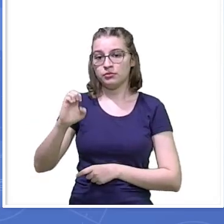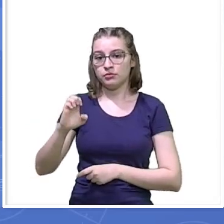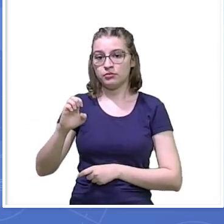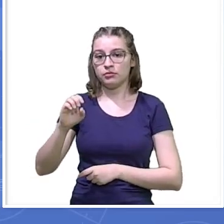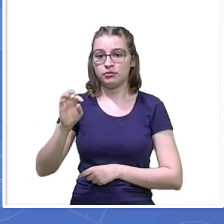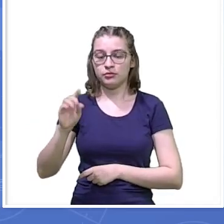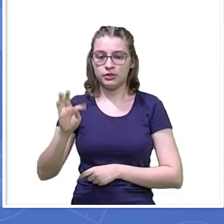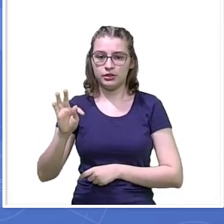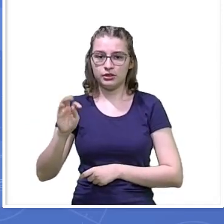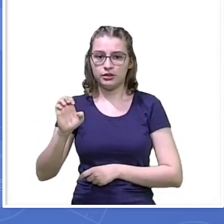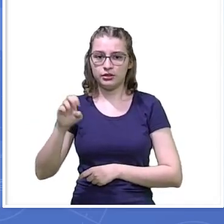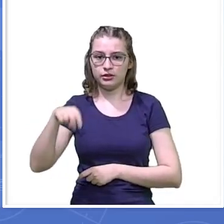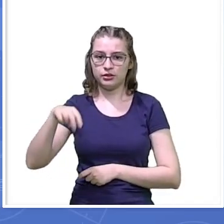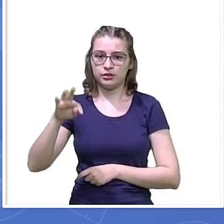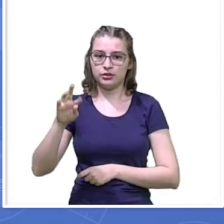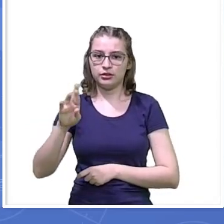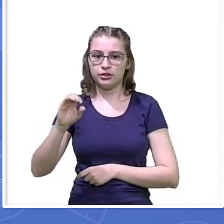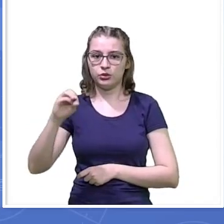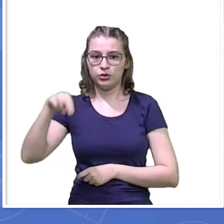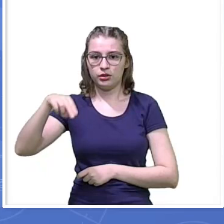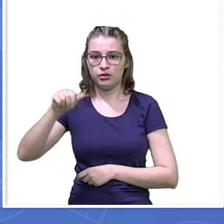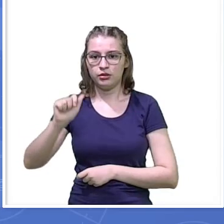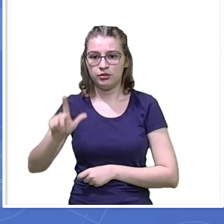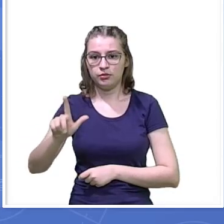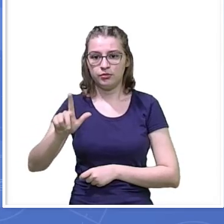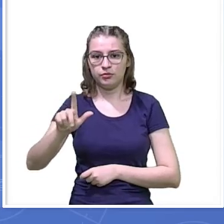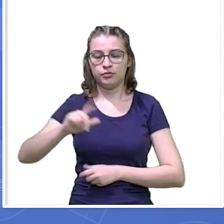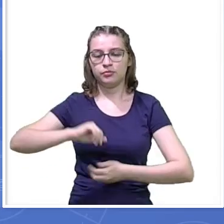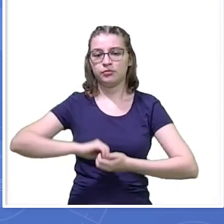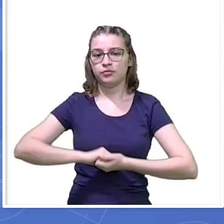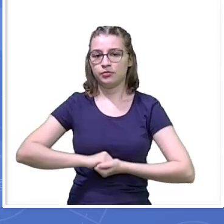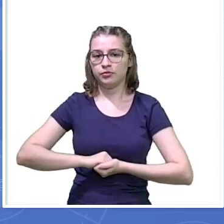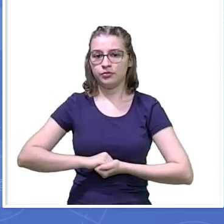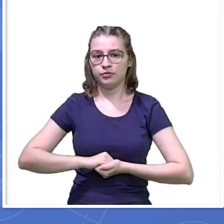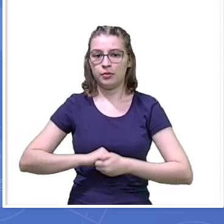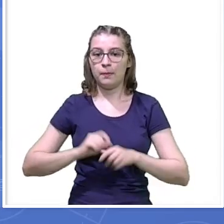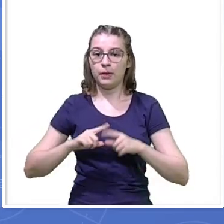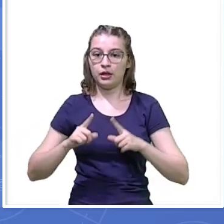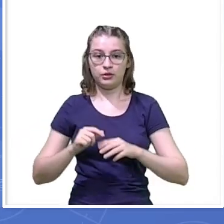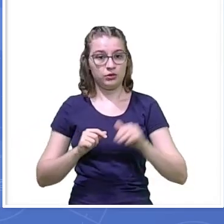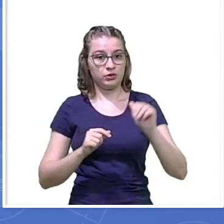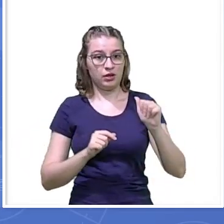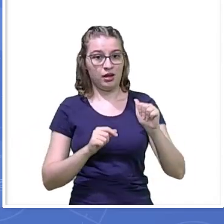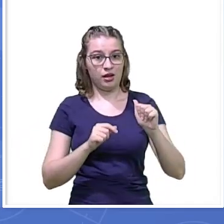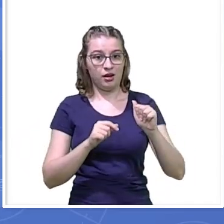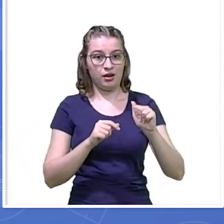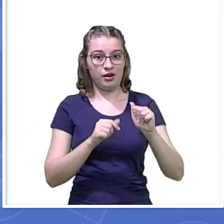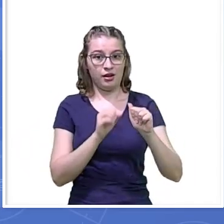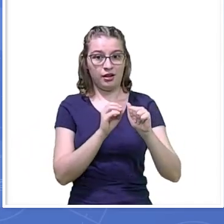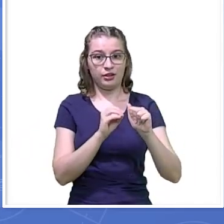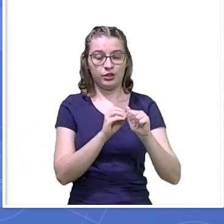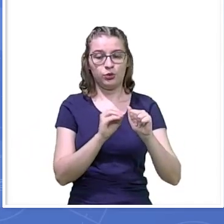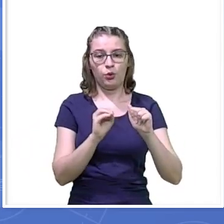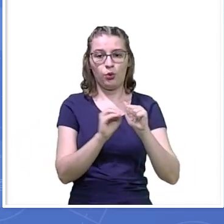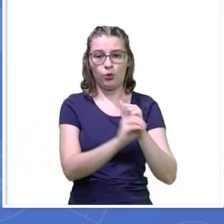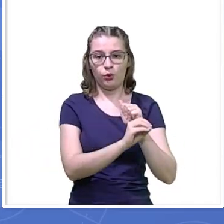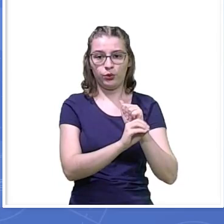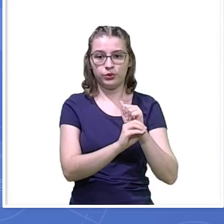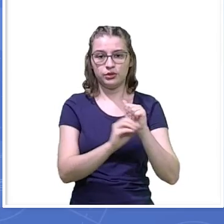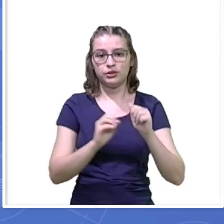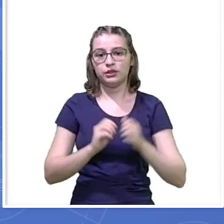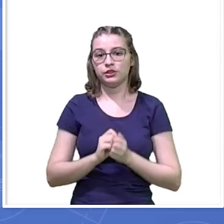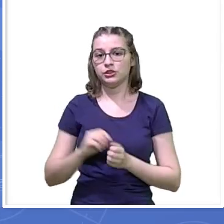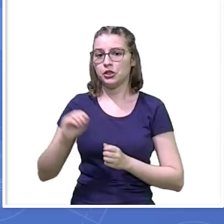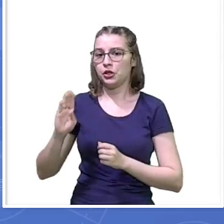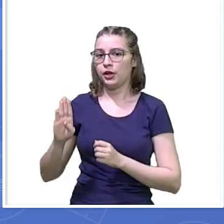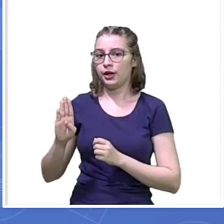né? Setentrional, ponto A e B, né? Mas o ponto A está no hemisfério ocidental, né? E o ponto B